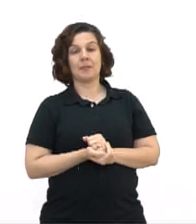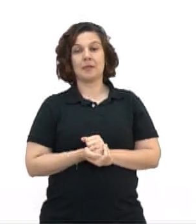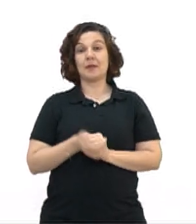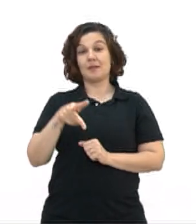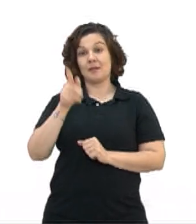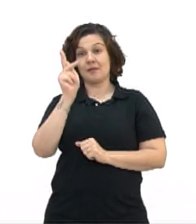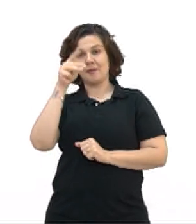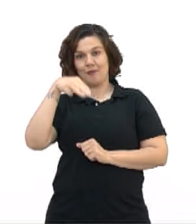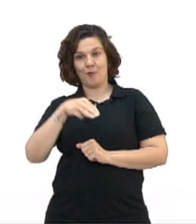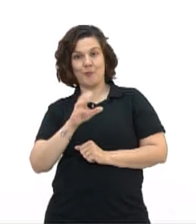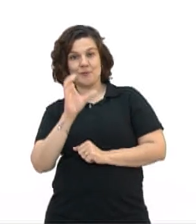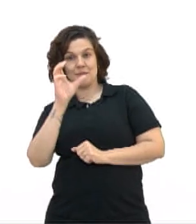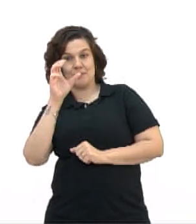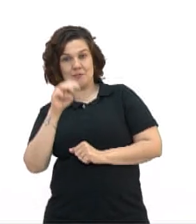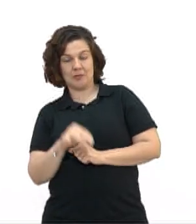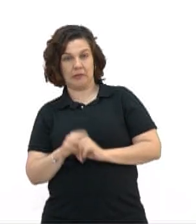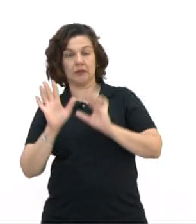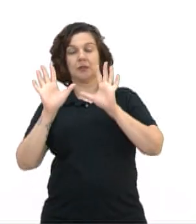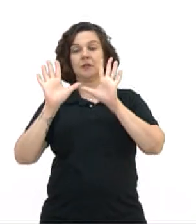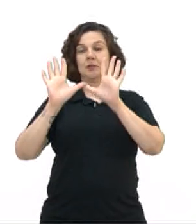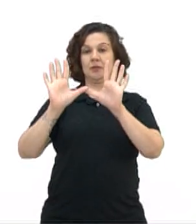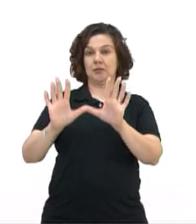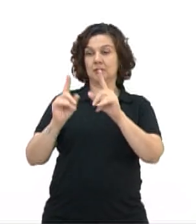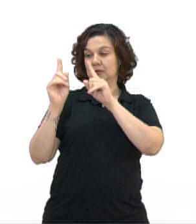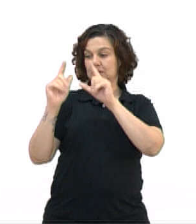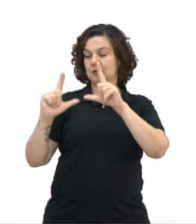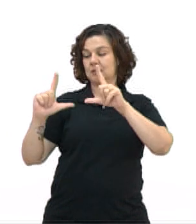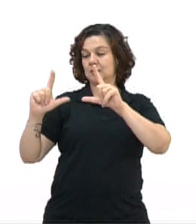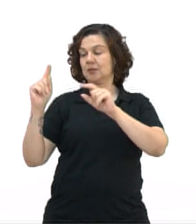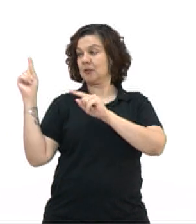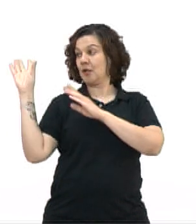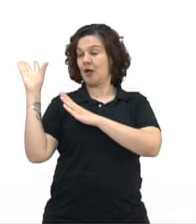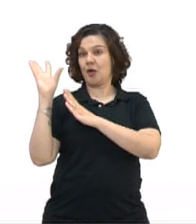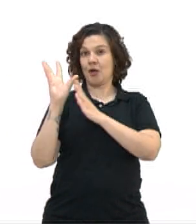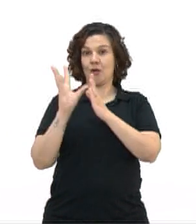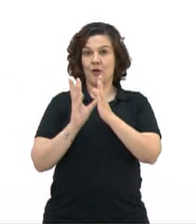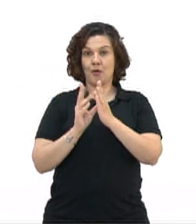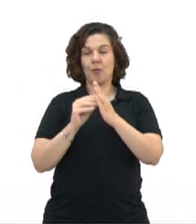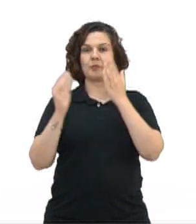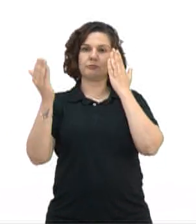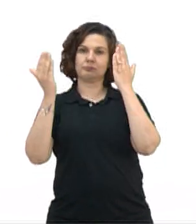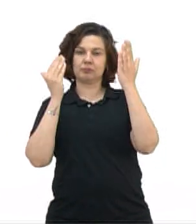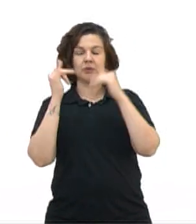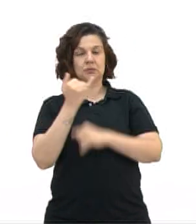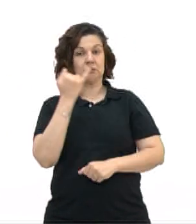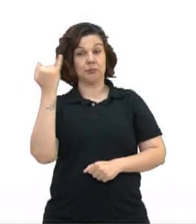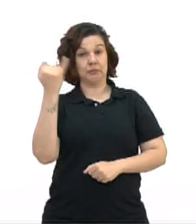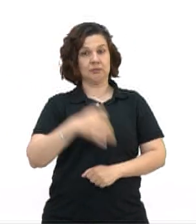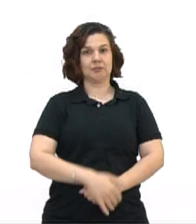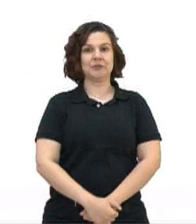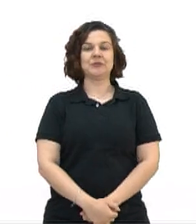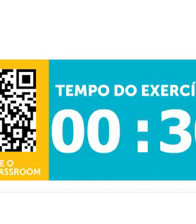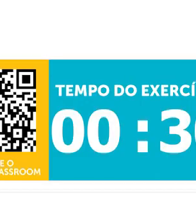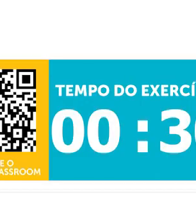com centímetros. Então eu vou deixar um tempo aí para que você copie este quadro aqui, que é muito